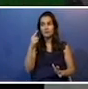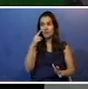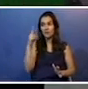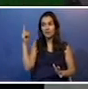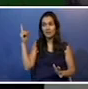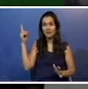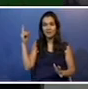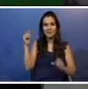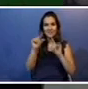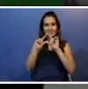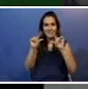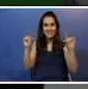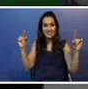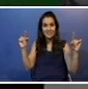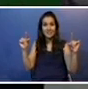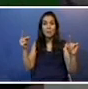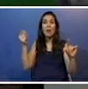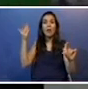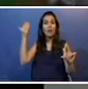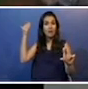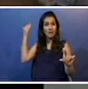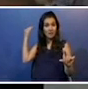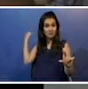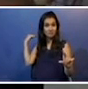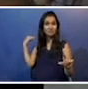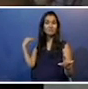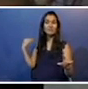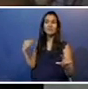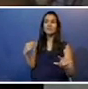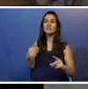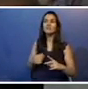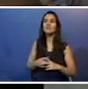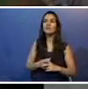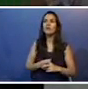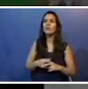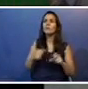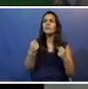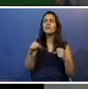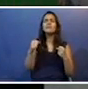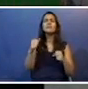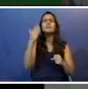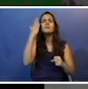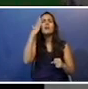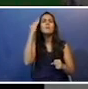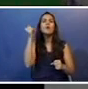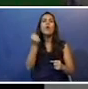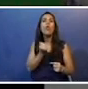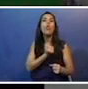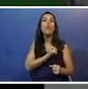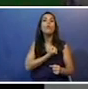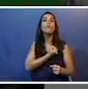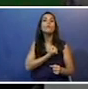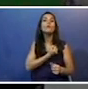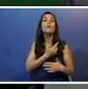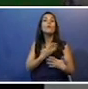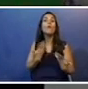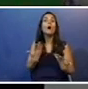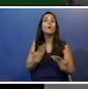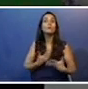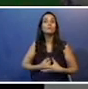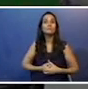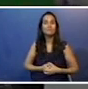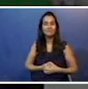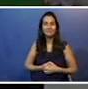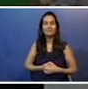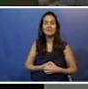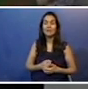vendo? Muito antiga também, e nós precisamos descobrir essa numeração aqui. Mas ela tem, olha,